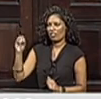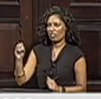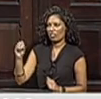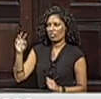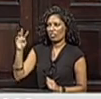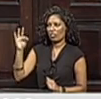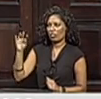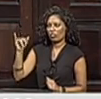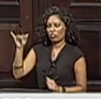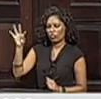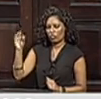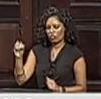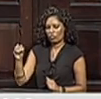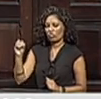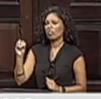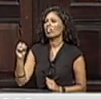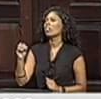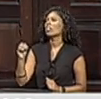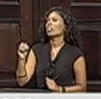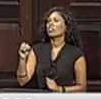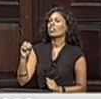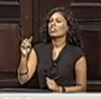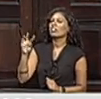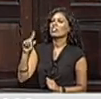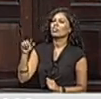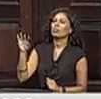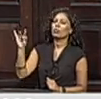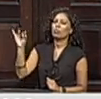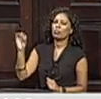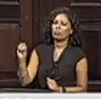Tio Carlos, Zé Luiz Anchite, Zeidan e Zito.